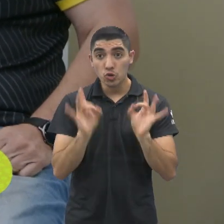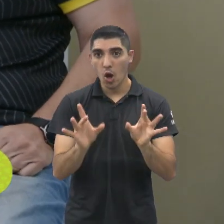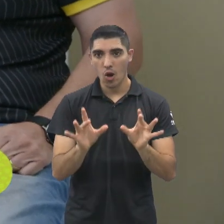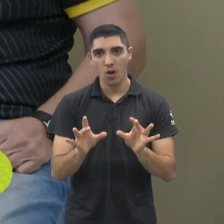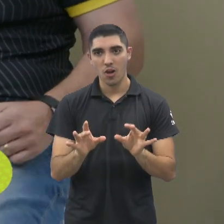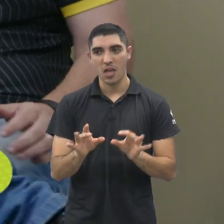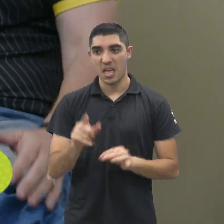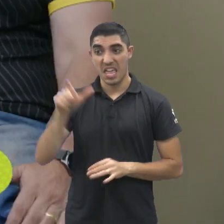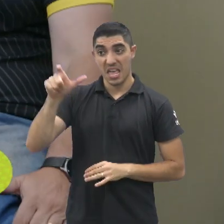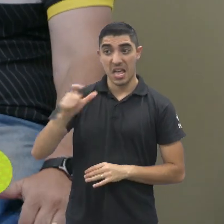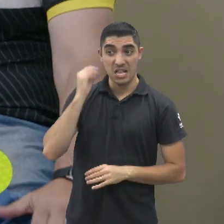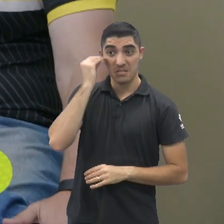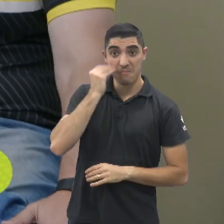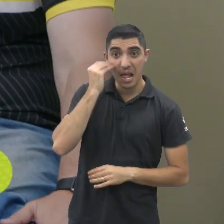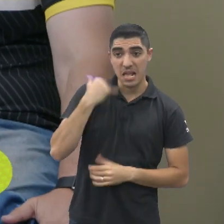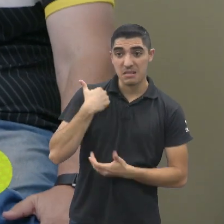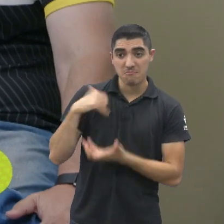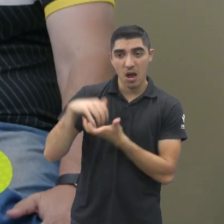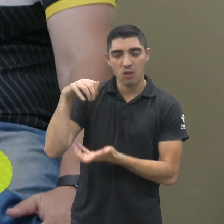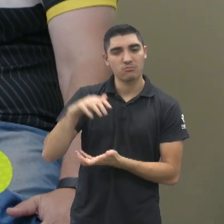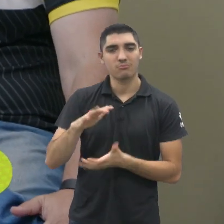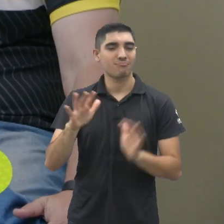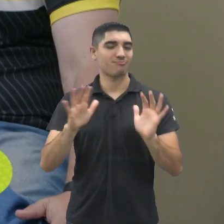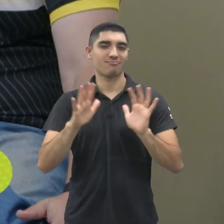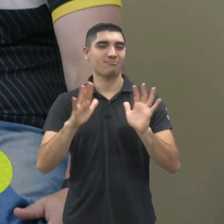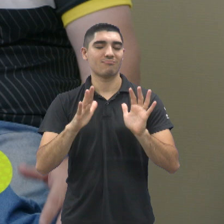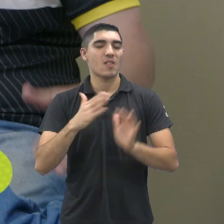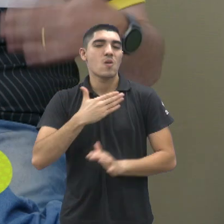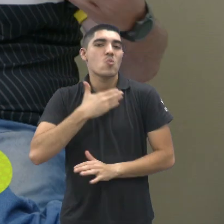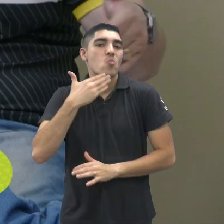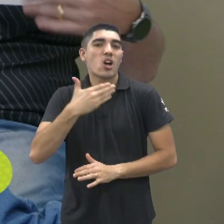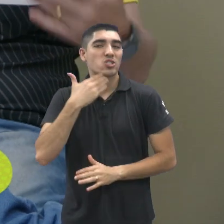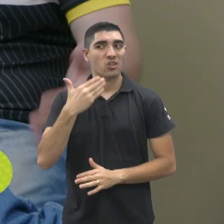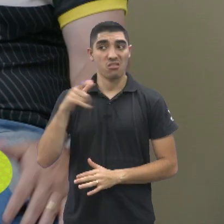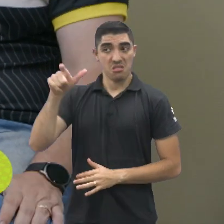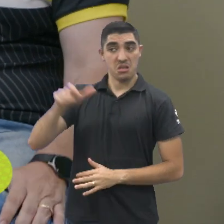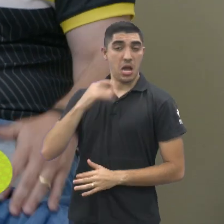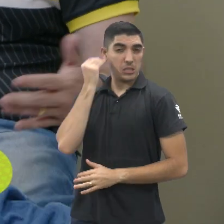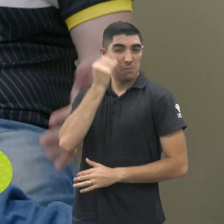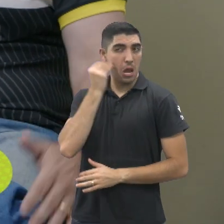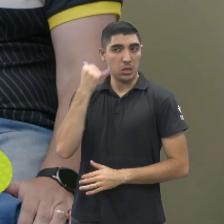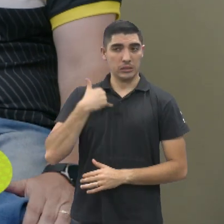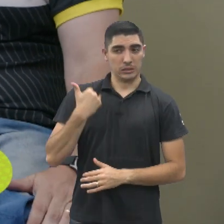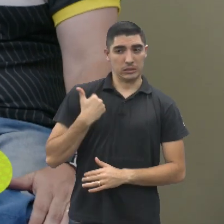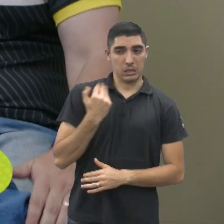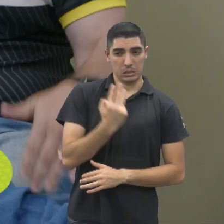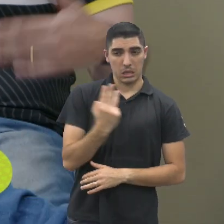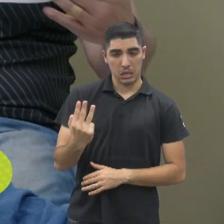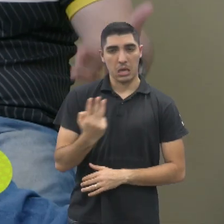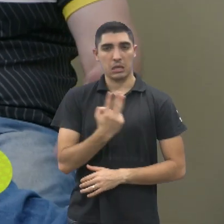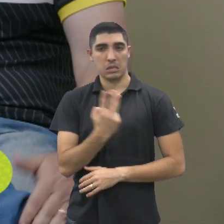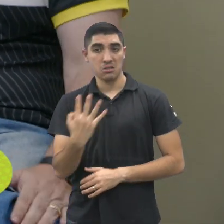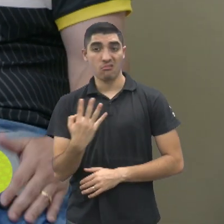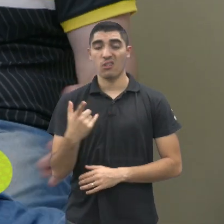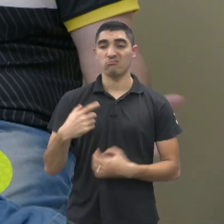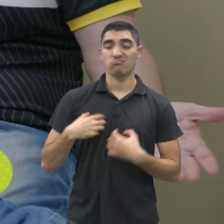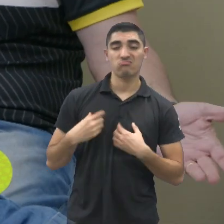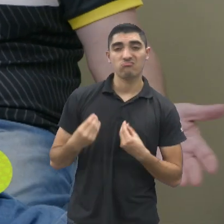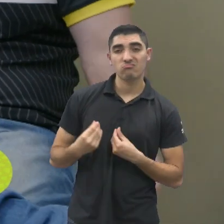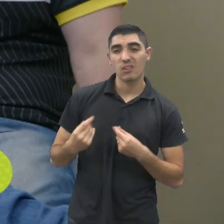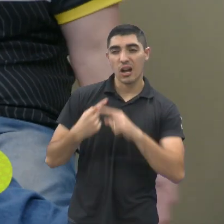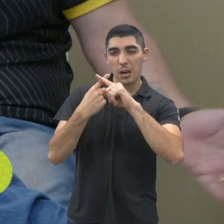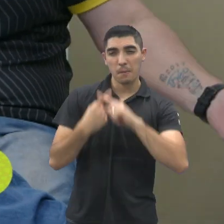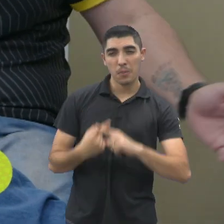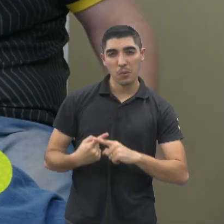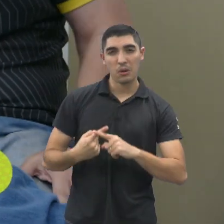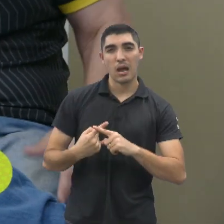mais experientes, fala assim, que não adianta trazer jogador com muita rodagem, com 33, 34, que não aspira mais nada, né? O cara vai jogar uma 4ª divisão, o cara com essa